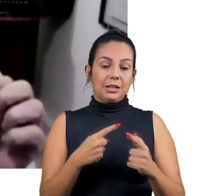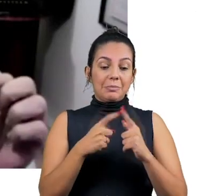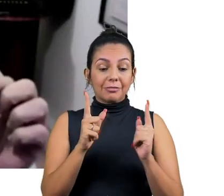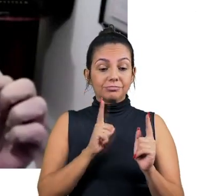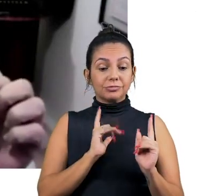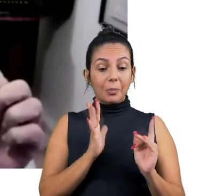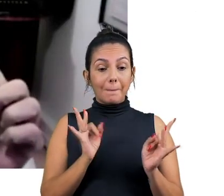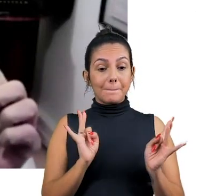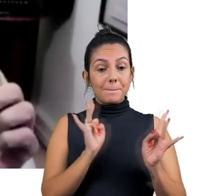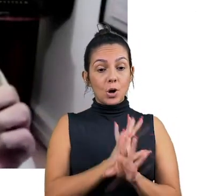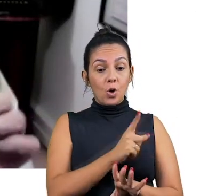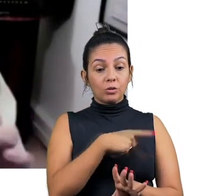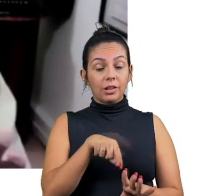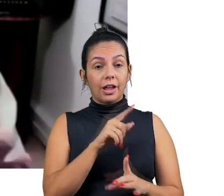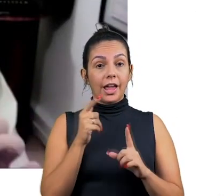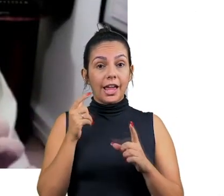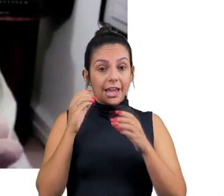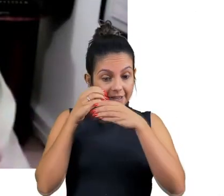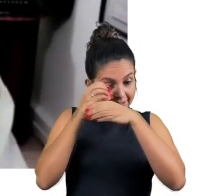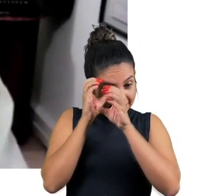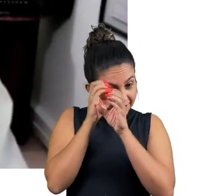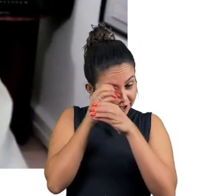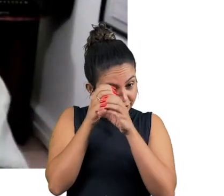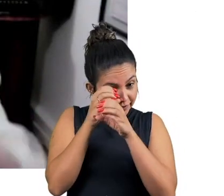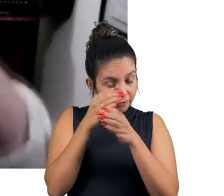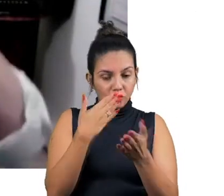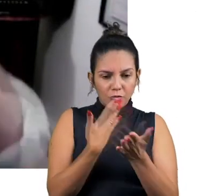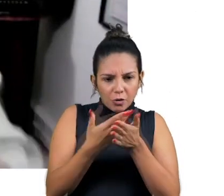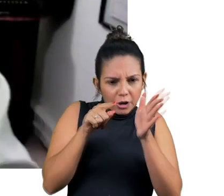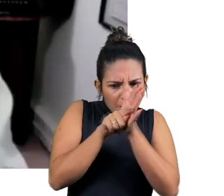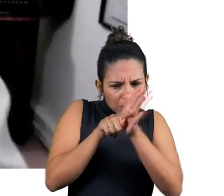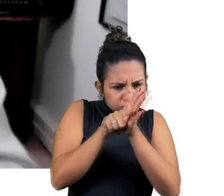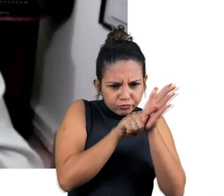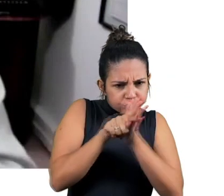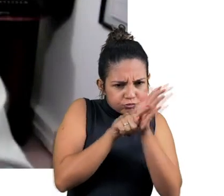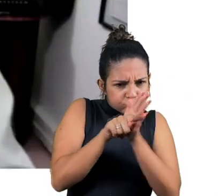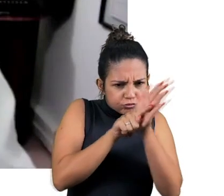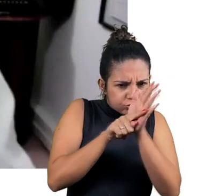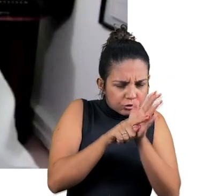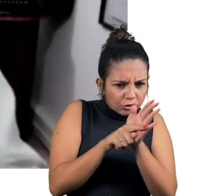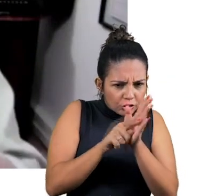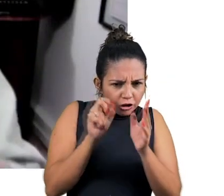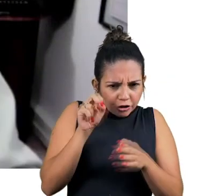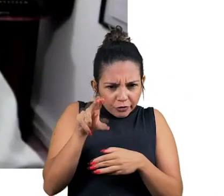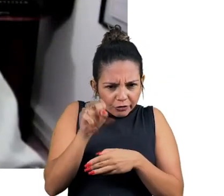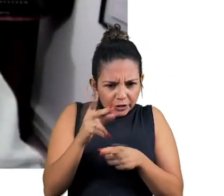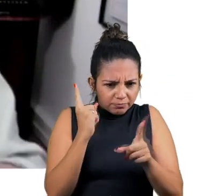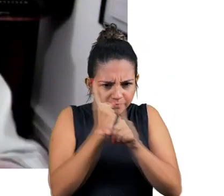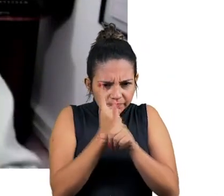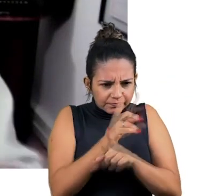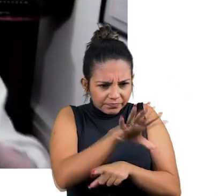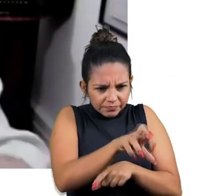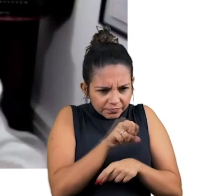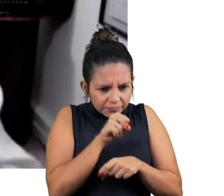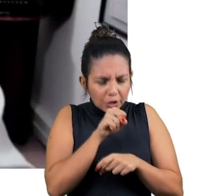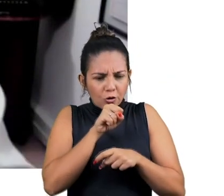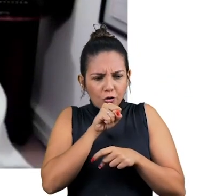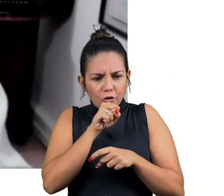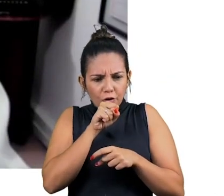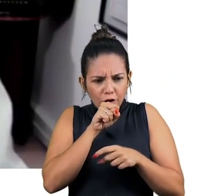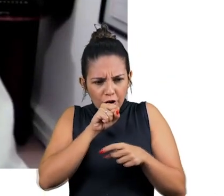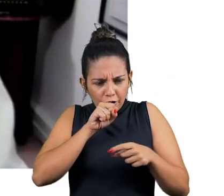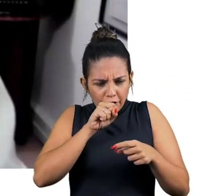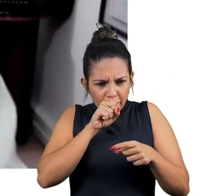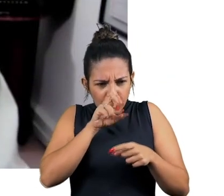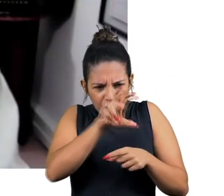no sentido científico da palavra. O cara começou a pesquisar, o vírus apareceu, ele pegou o vírus,